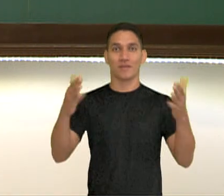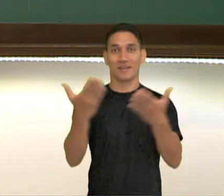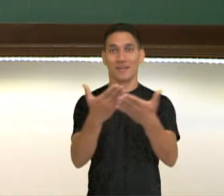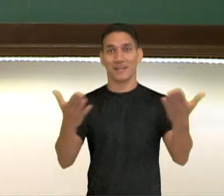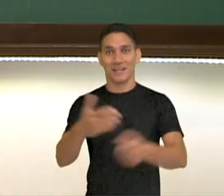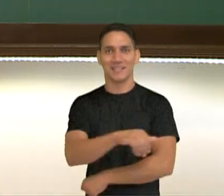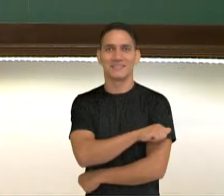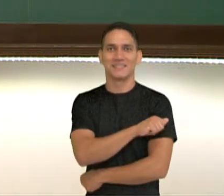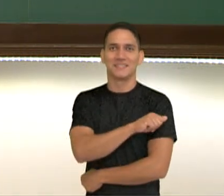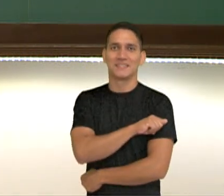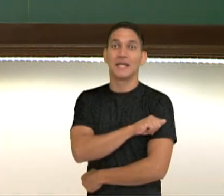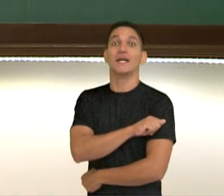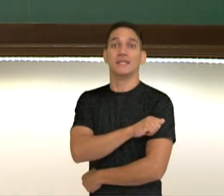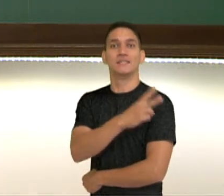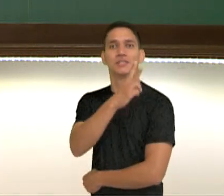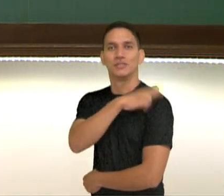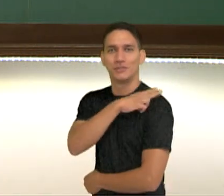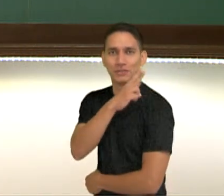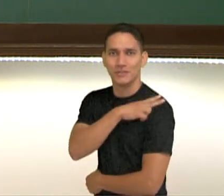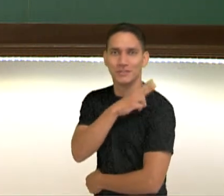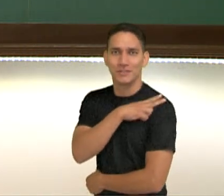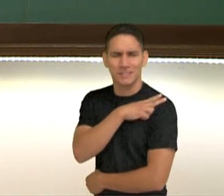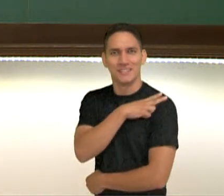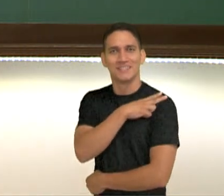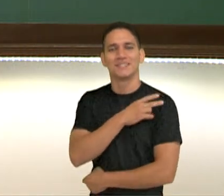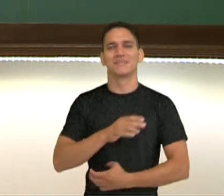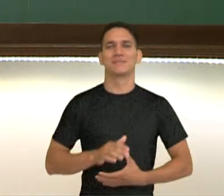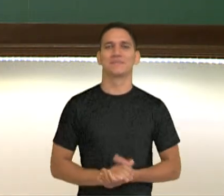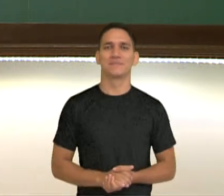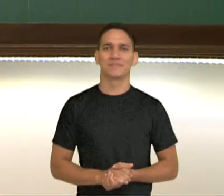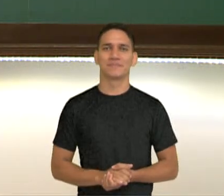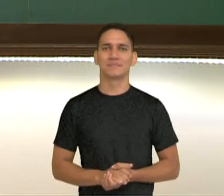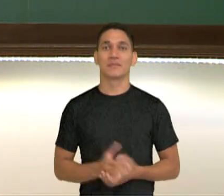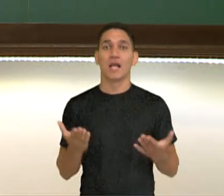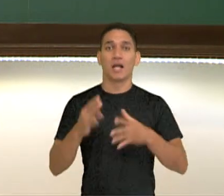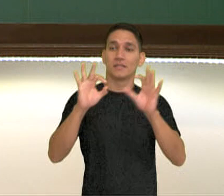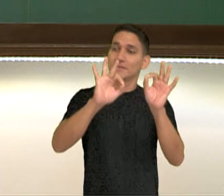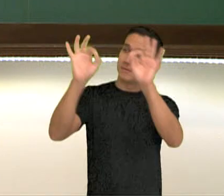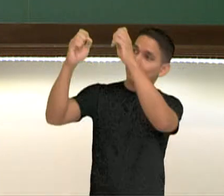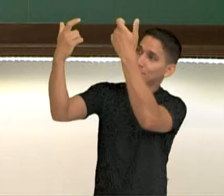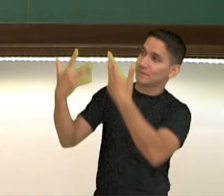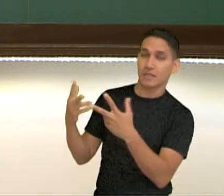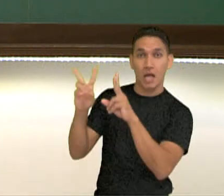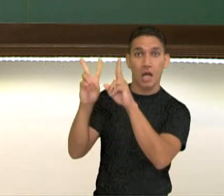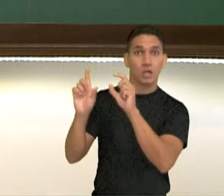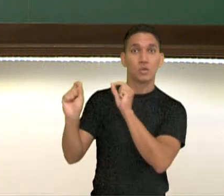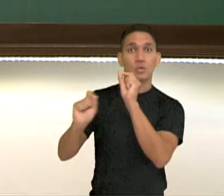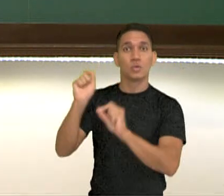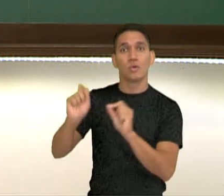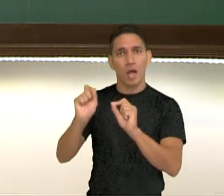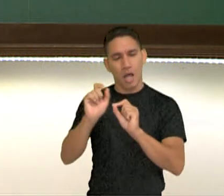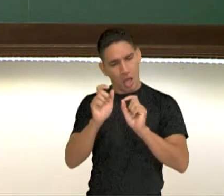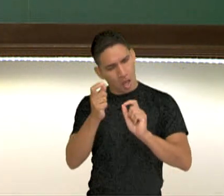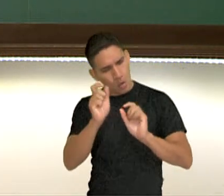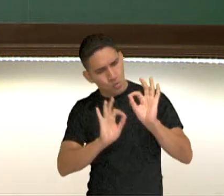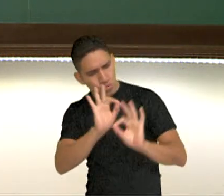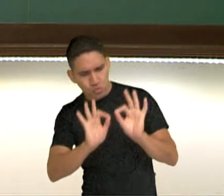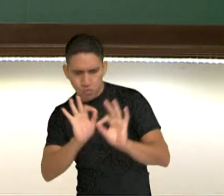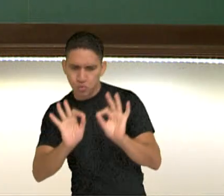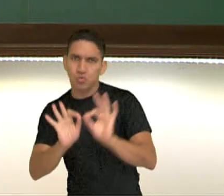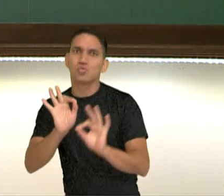Olá, estudantes da segunda série do ensino médio. Nesse vídeo a gente vai falar sobre